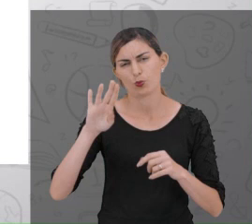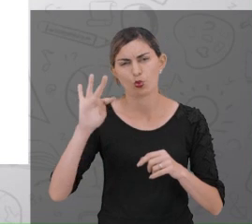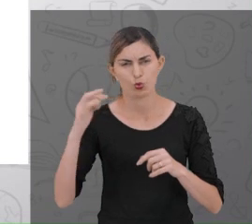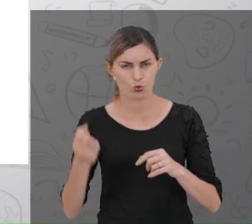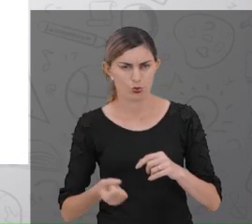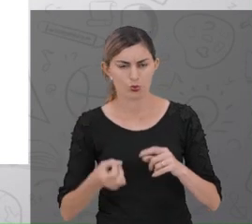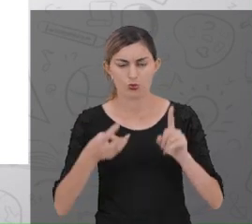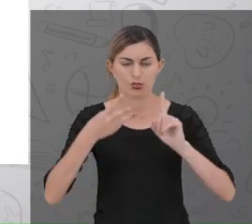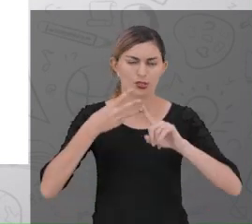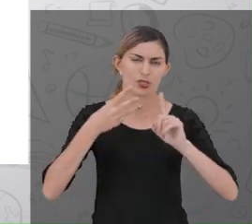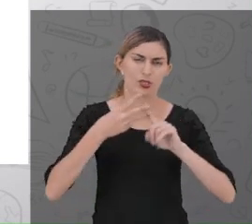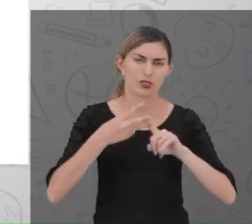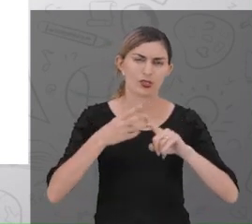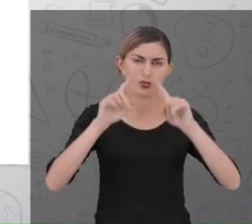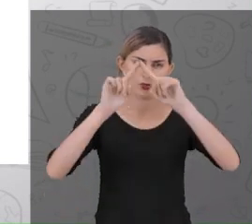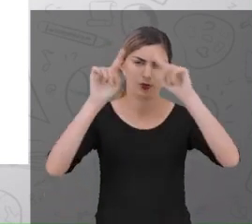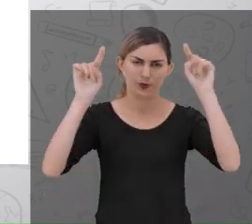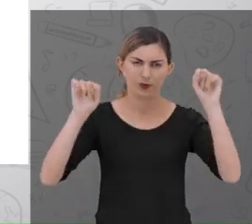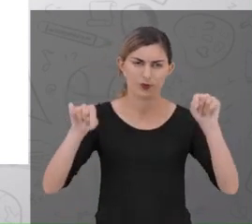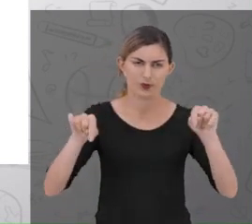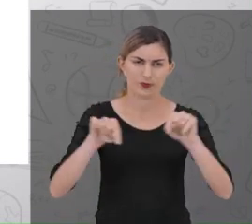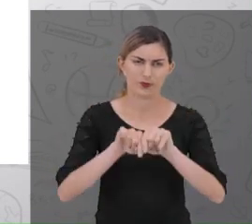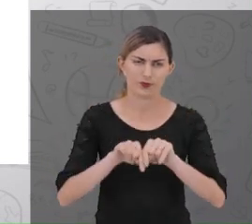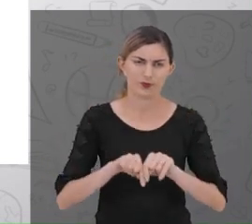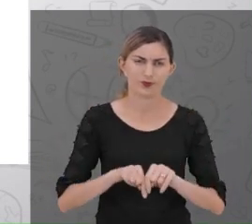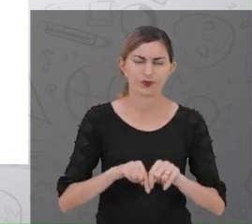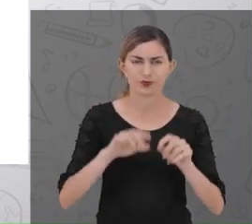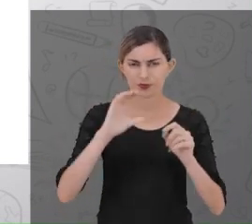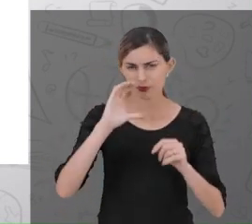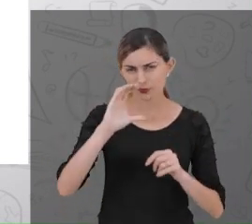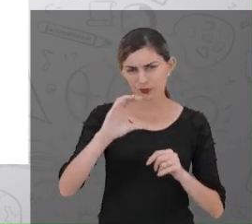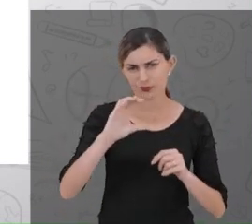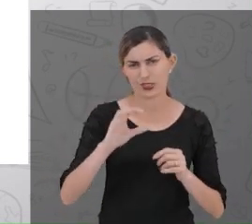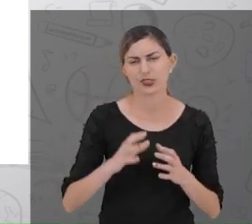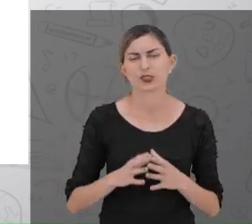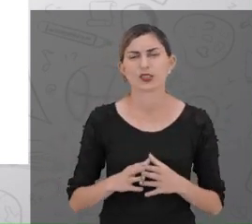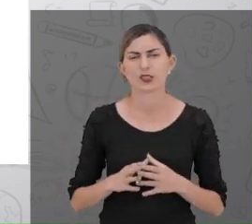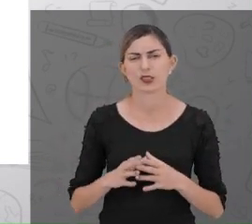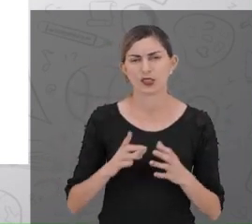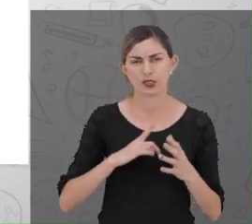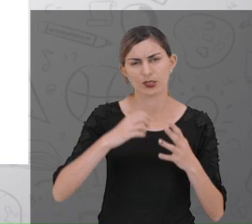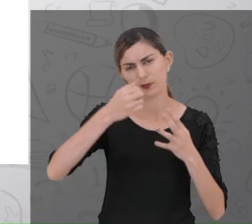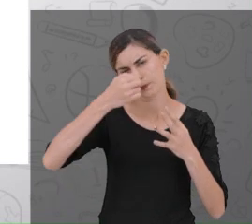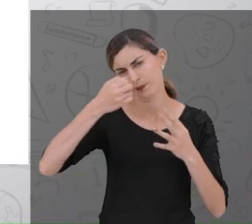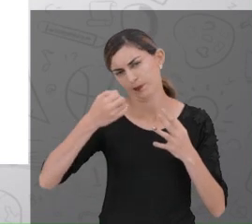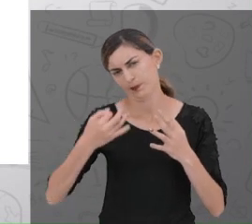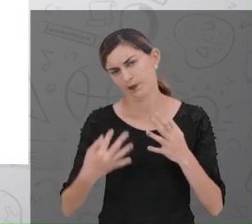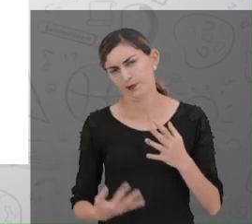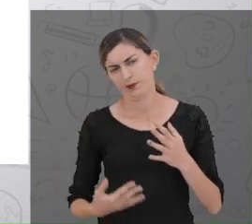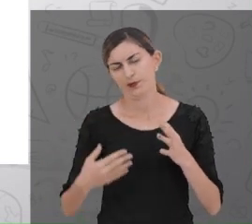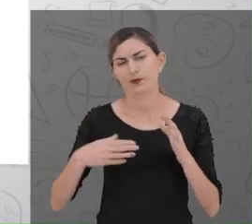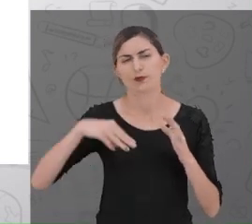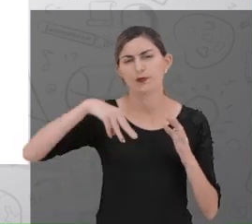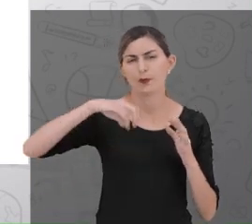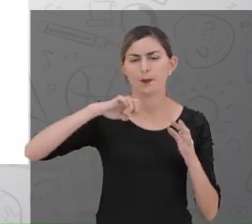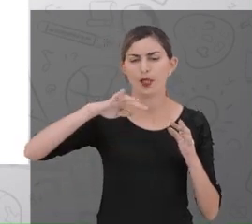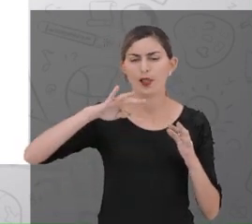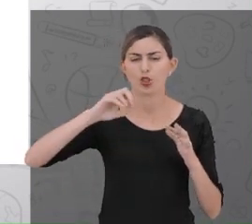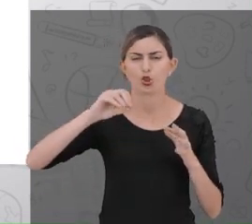atributo. Esse terceiro retângulo especificado na letra C, ele